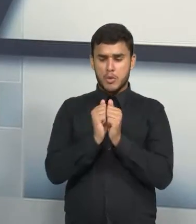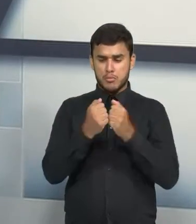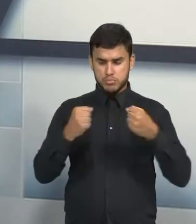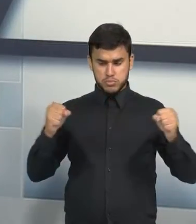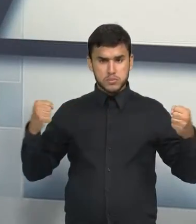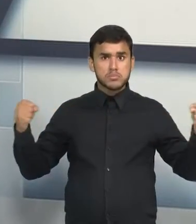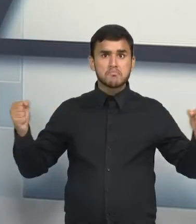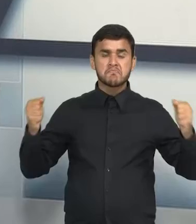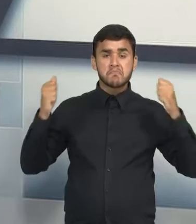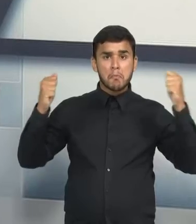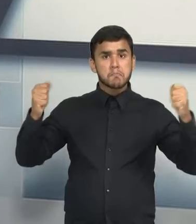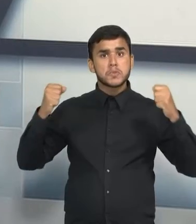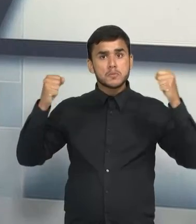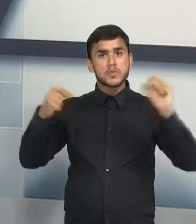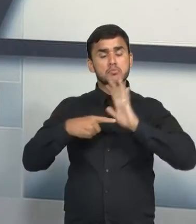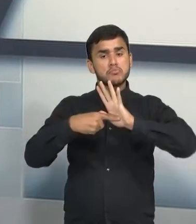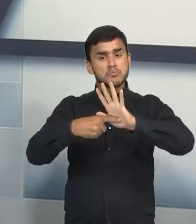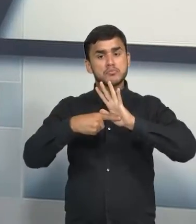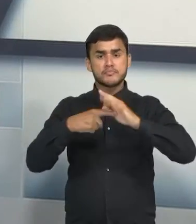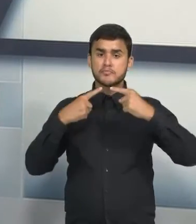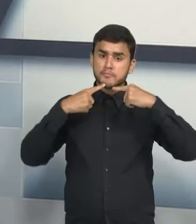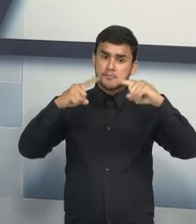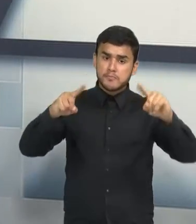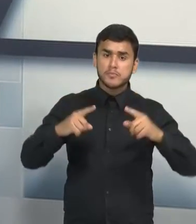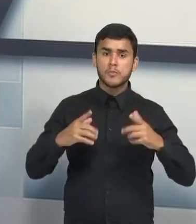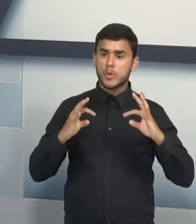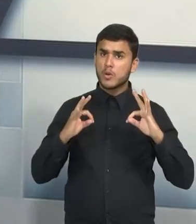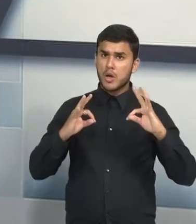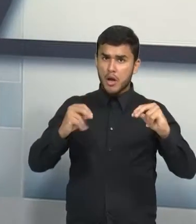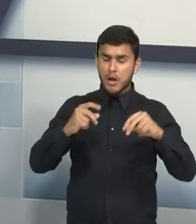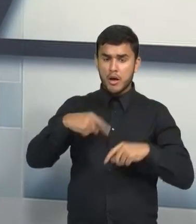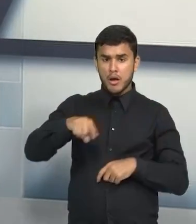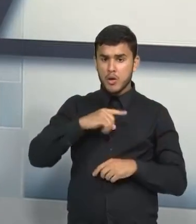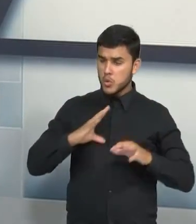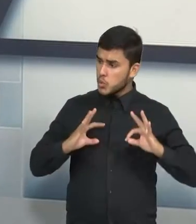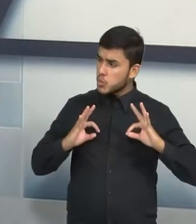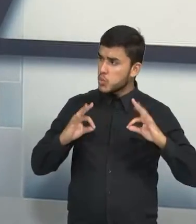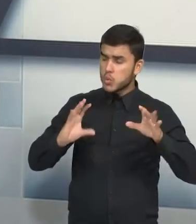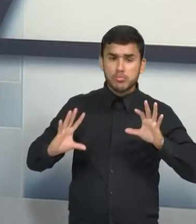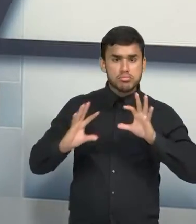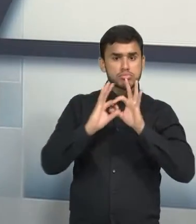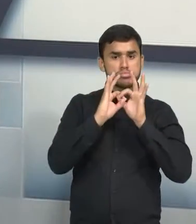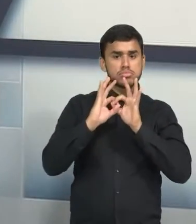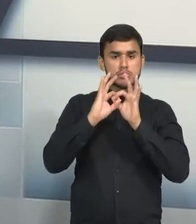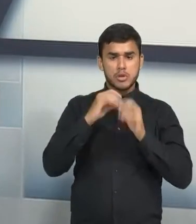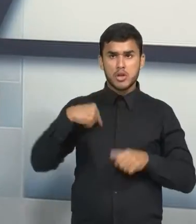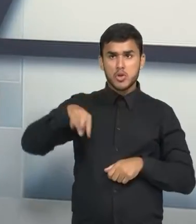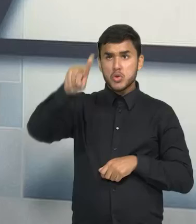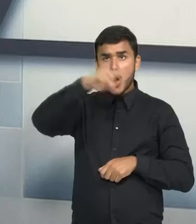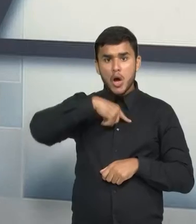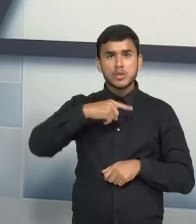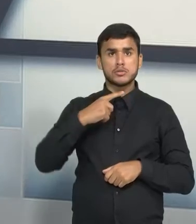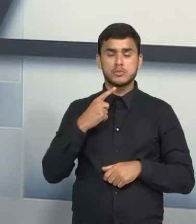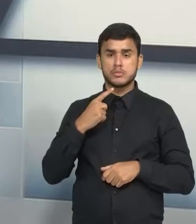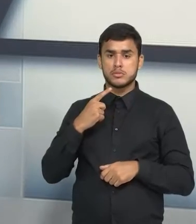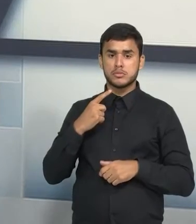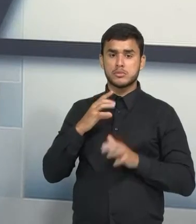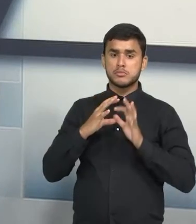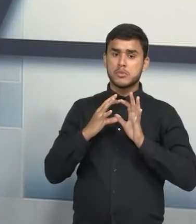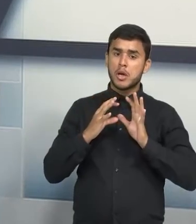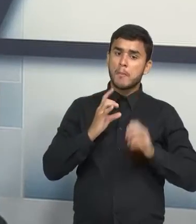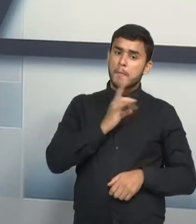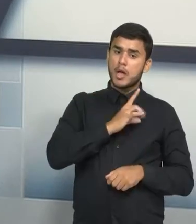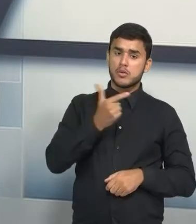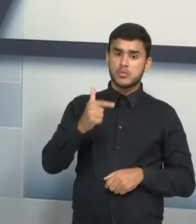uma faixa, e na faixa dizia que todos estão unidos e nós estamos na rua e não temos medo de vocês. E quem aqui é na